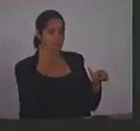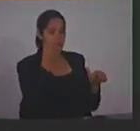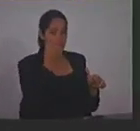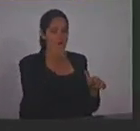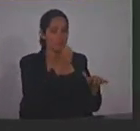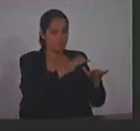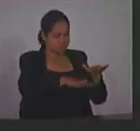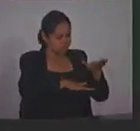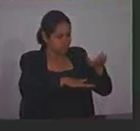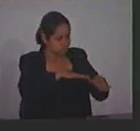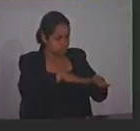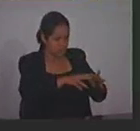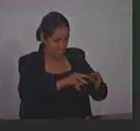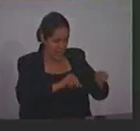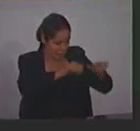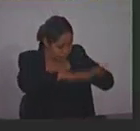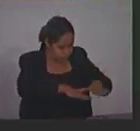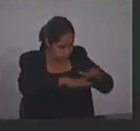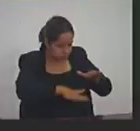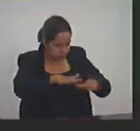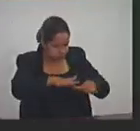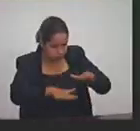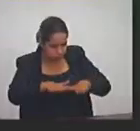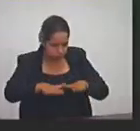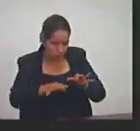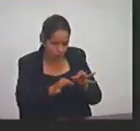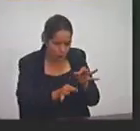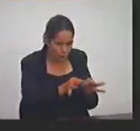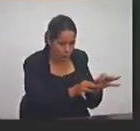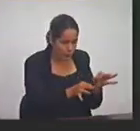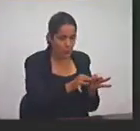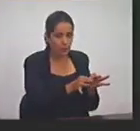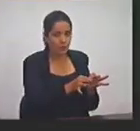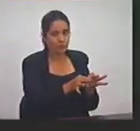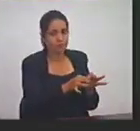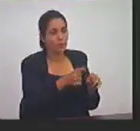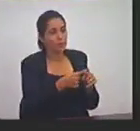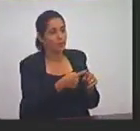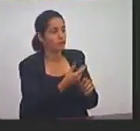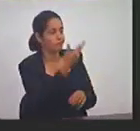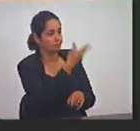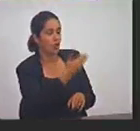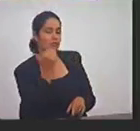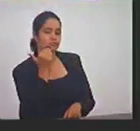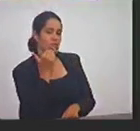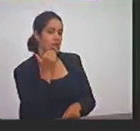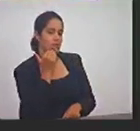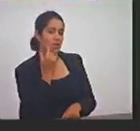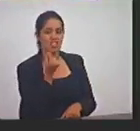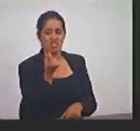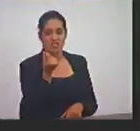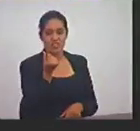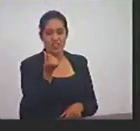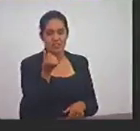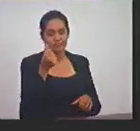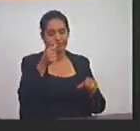compactamento. Se você não fizer um compactamento melhor, vai acontecer isso daí, ó. E aí é dinheiro jogado fora, é